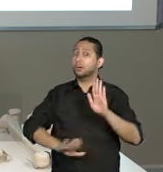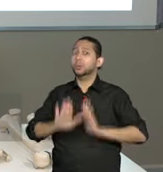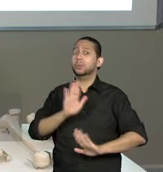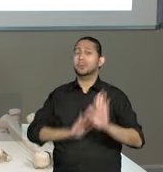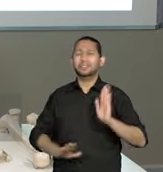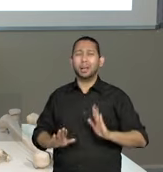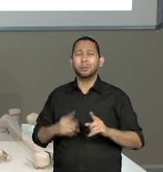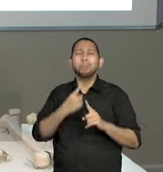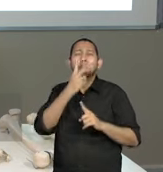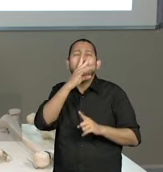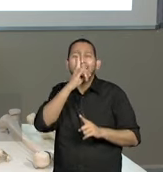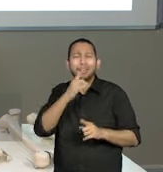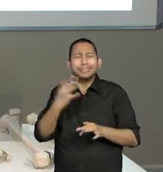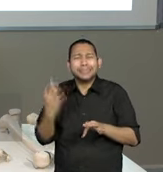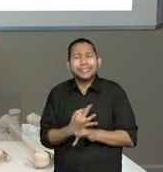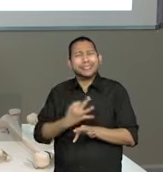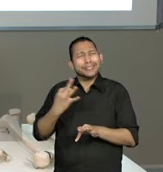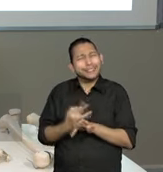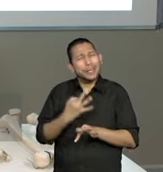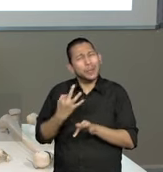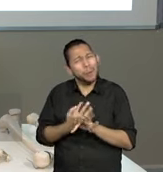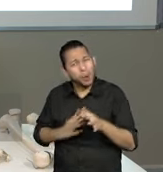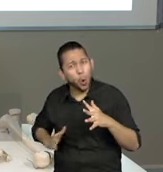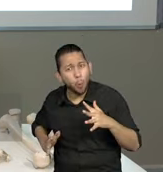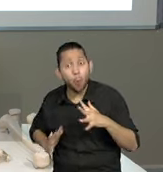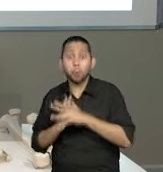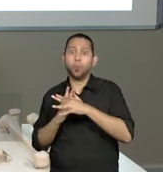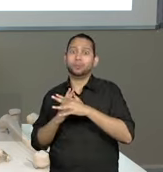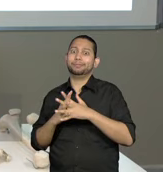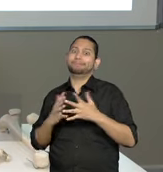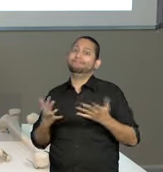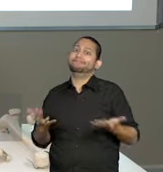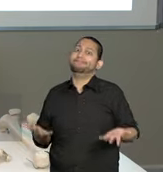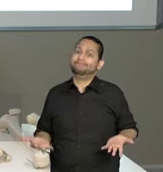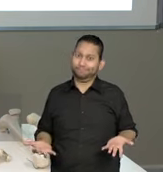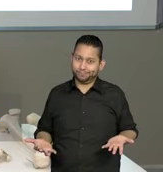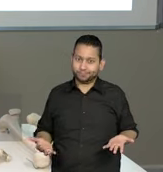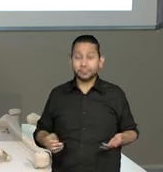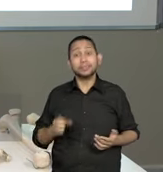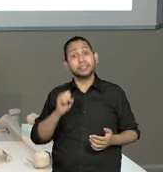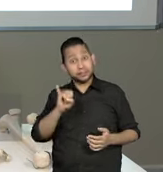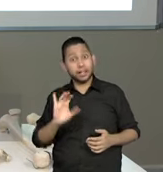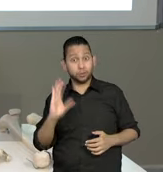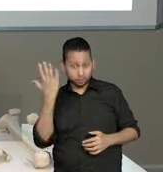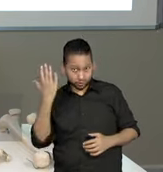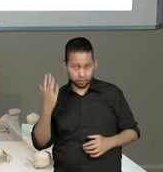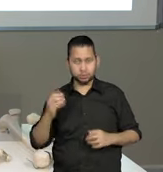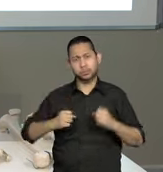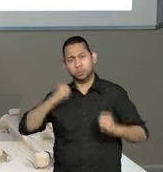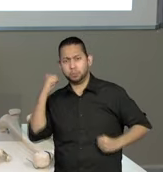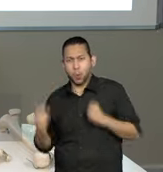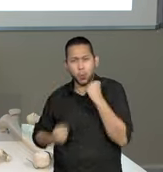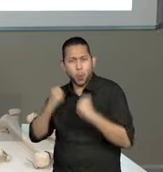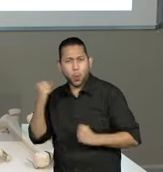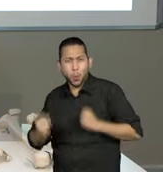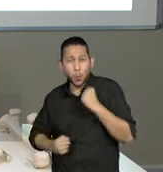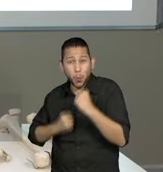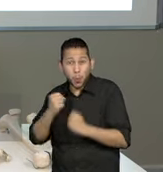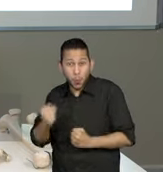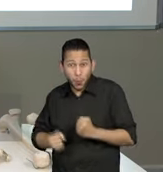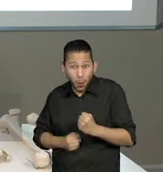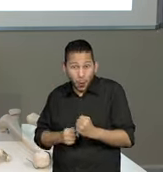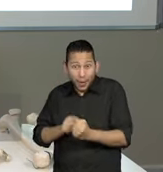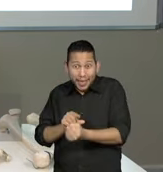forçam demais em determinada direção. Quando você tem uma ruptura de um desses